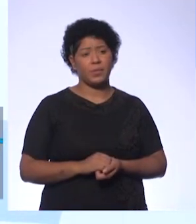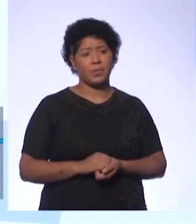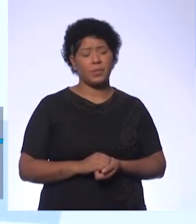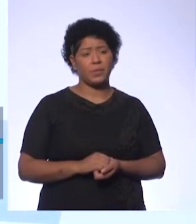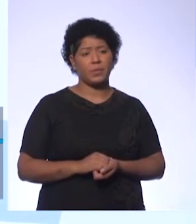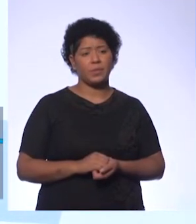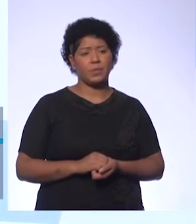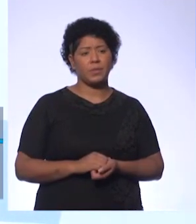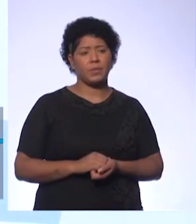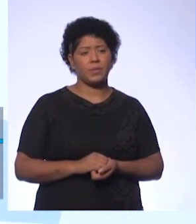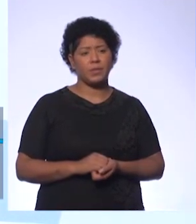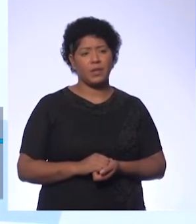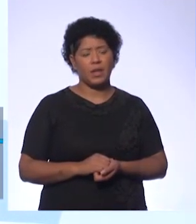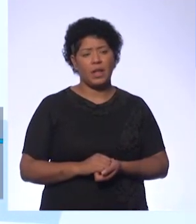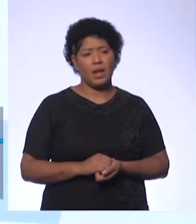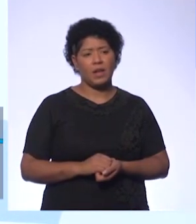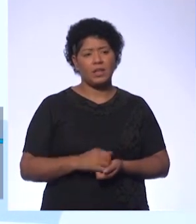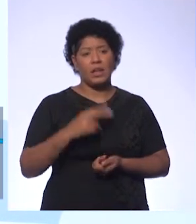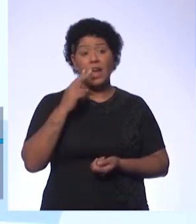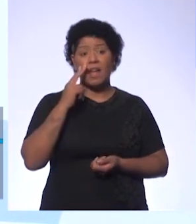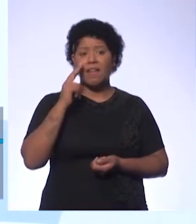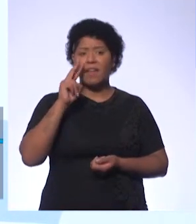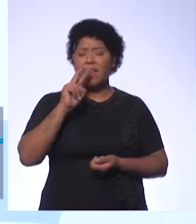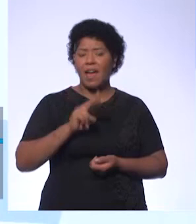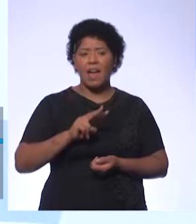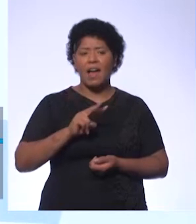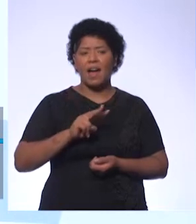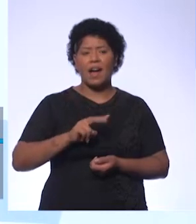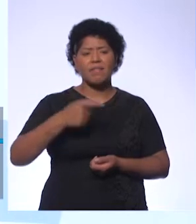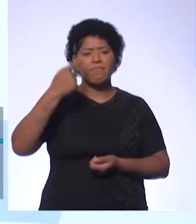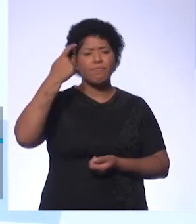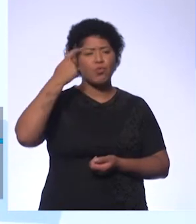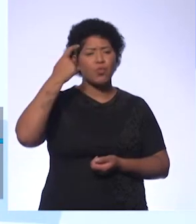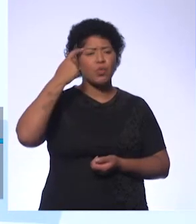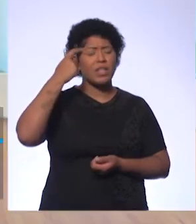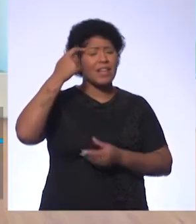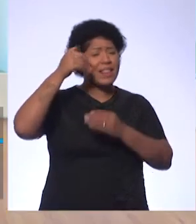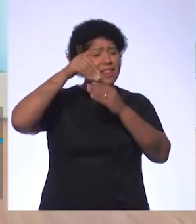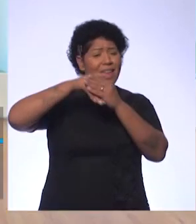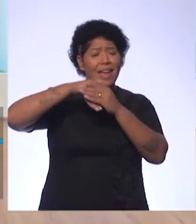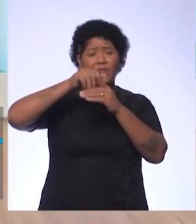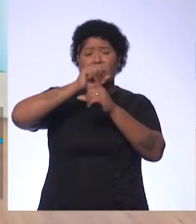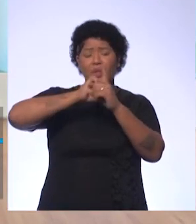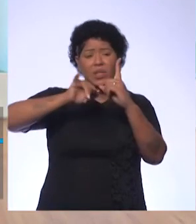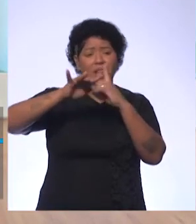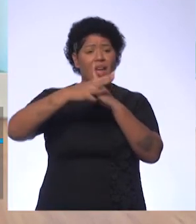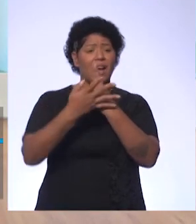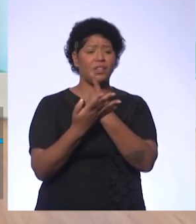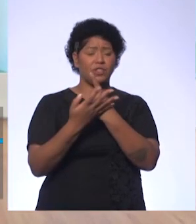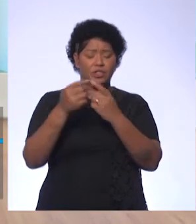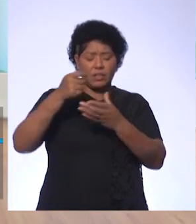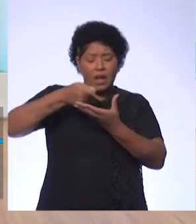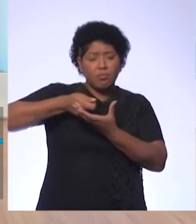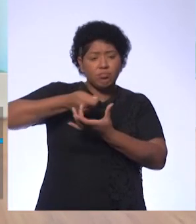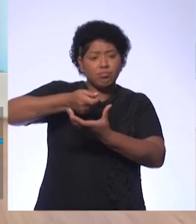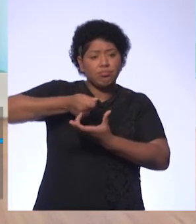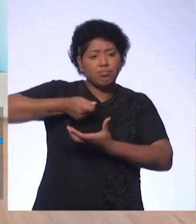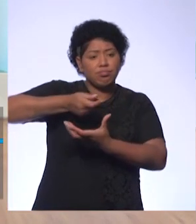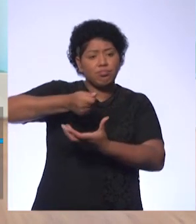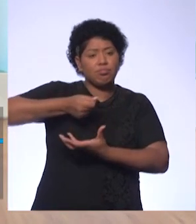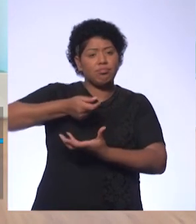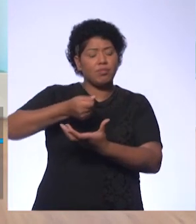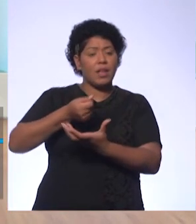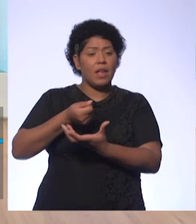com a superestrutura, que é o aspecto ideológico do sistema capitalista, que é aquilo que você colocou também, sobre a situação